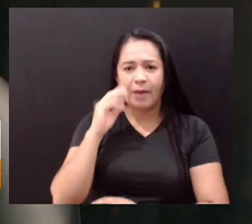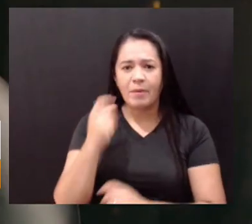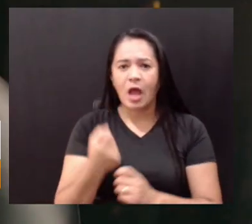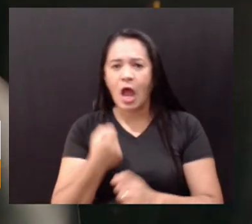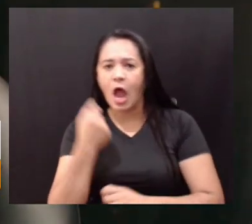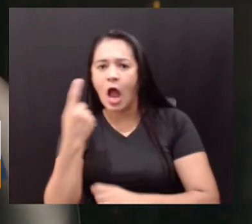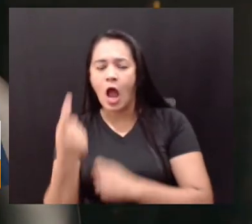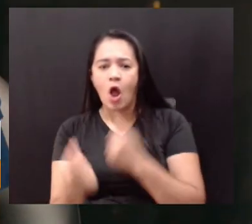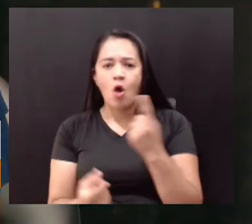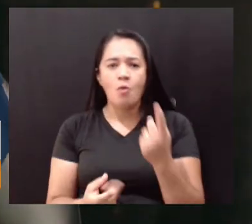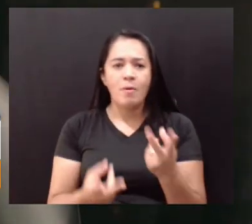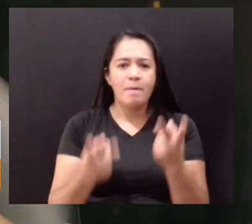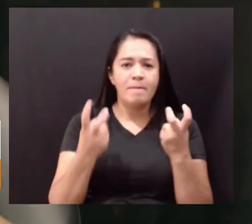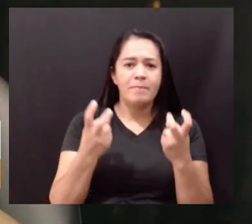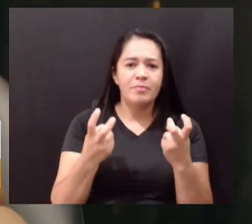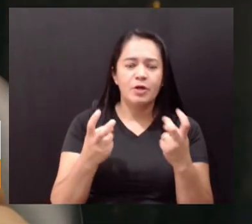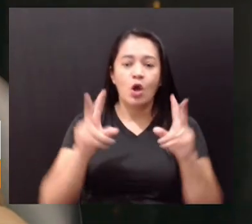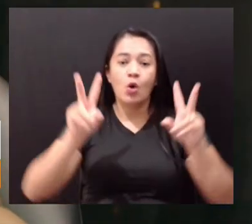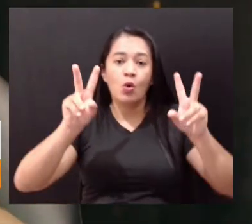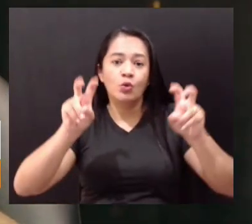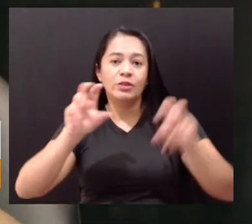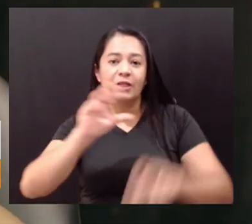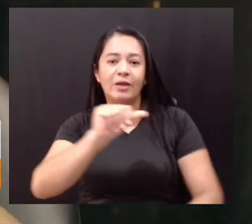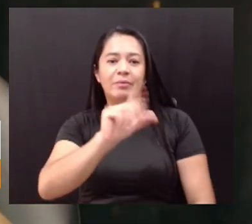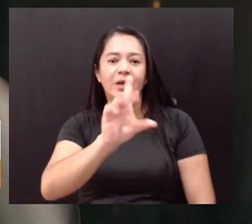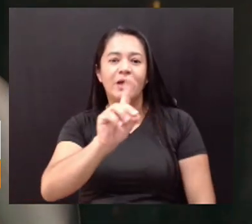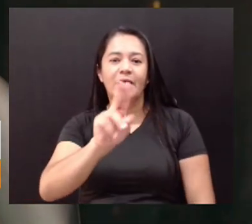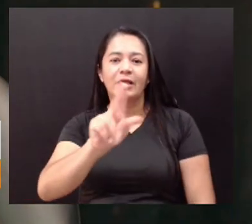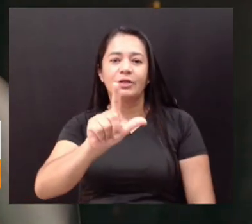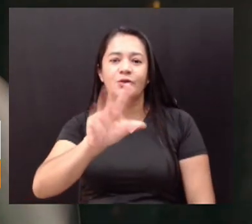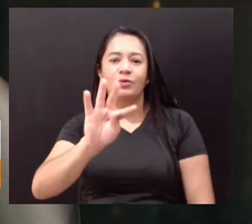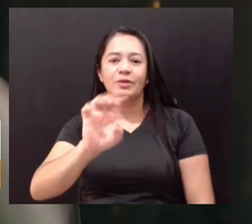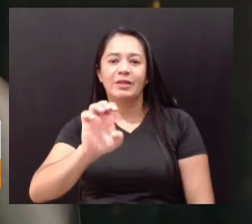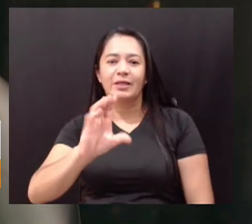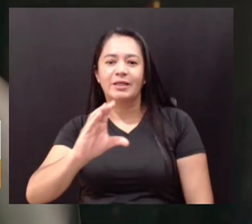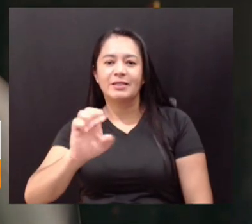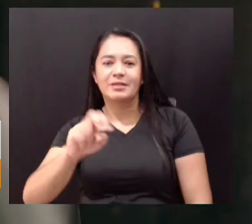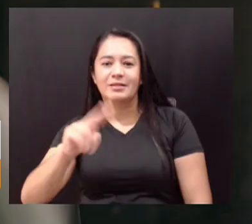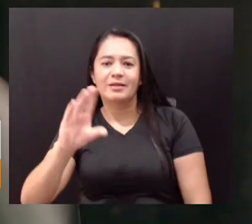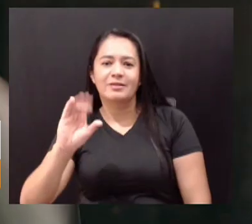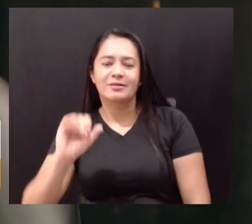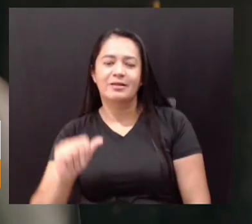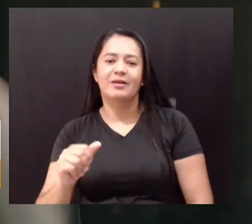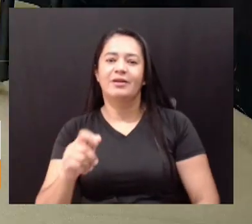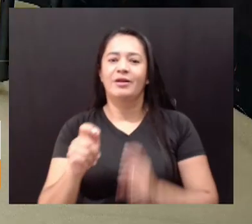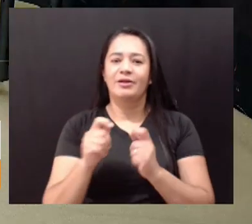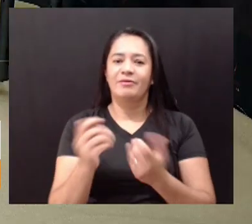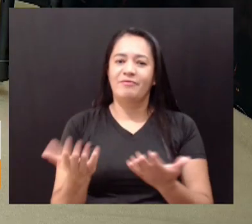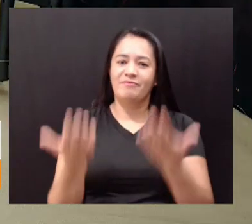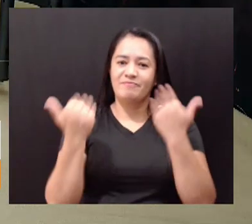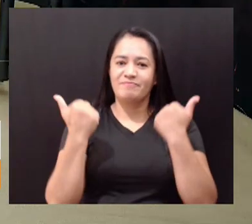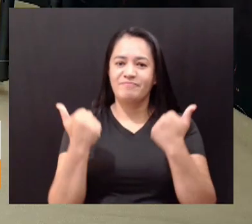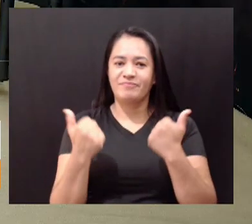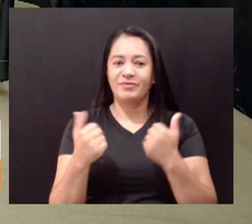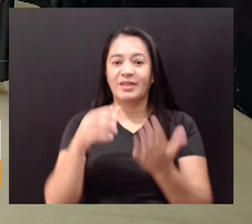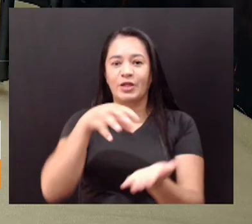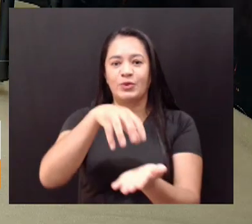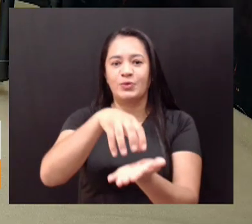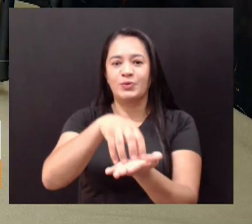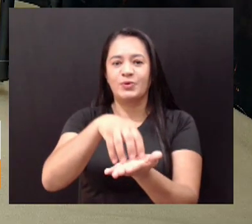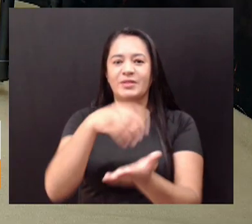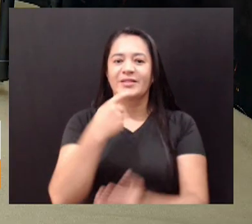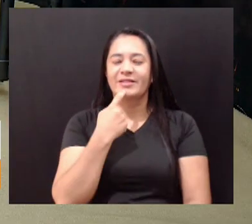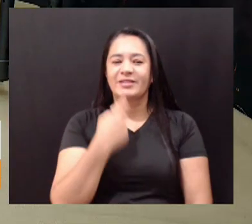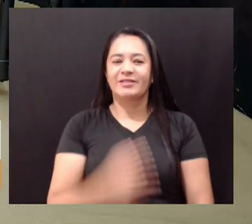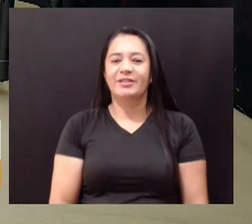termo adultescência? Vamos lá então falar com a Ana Paula Meneghetti, está no centro da cidade. Alô, Aninha, bom